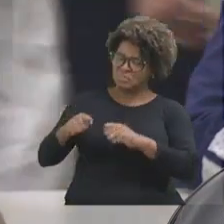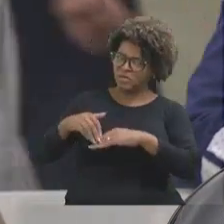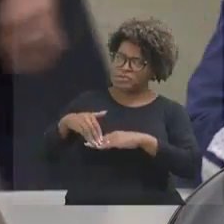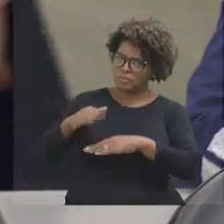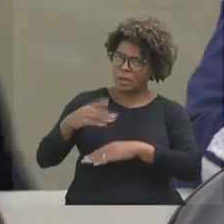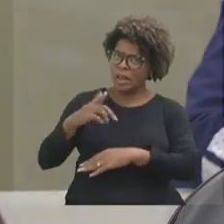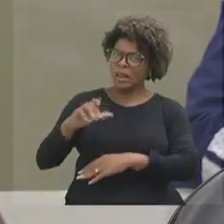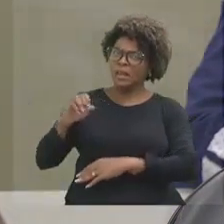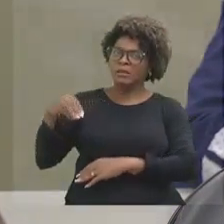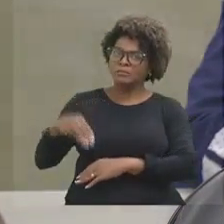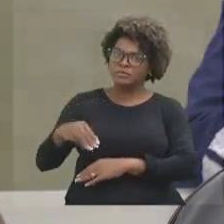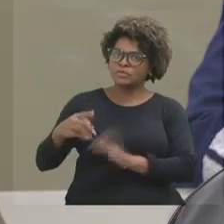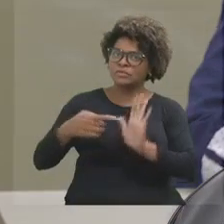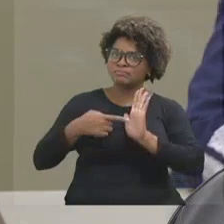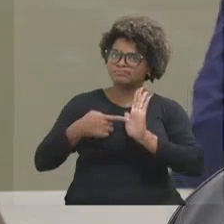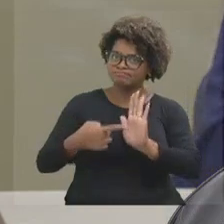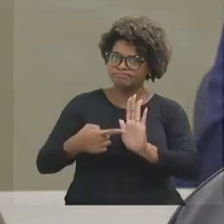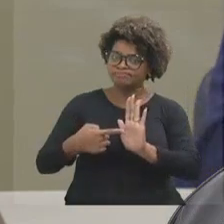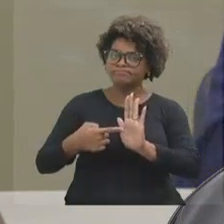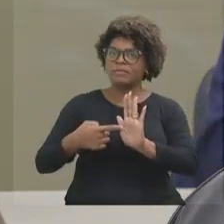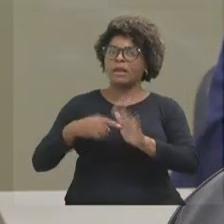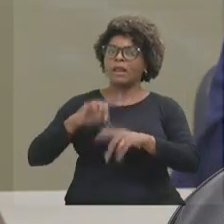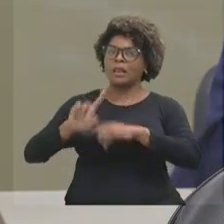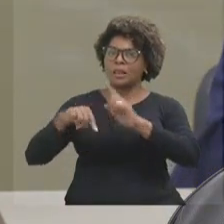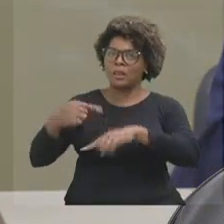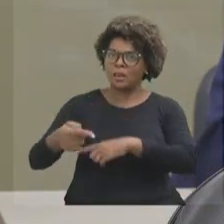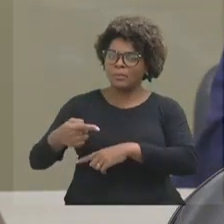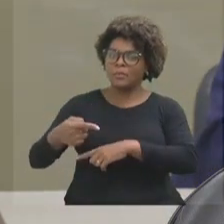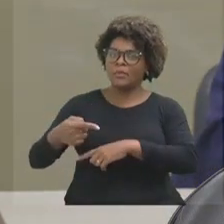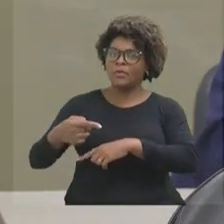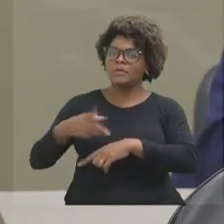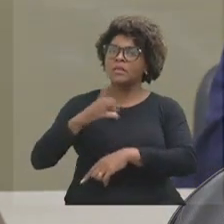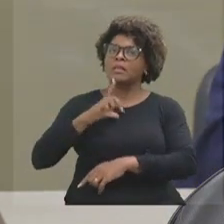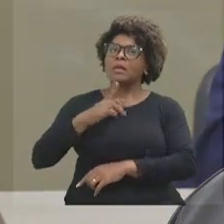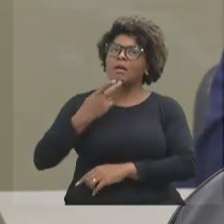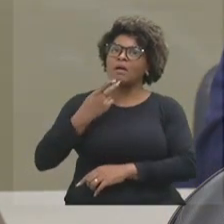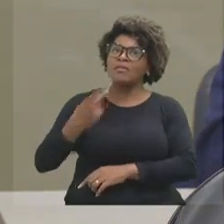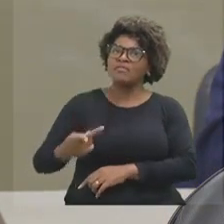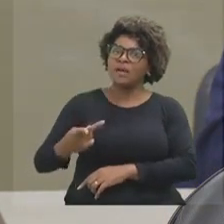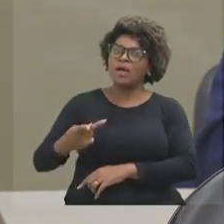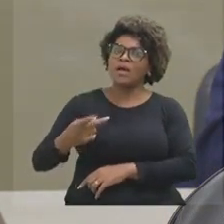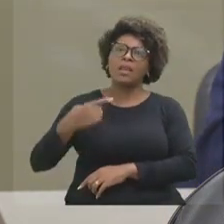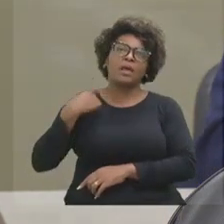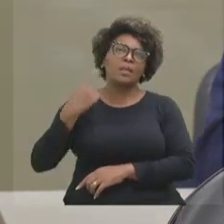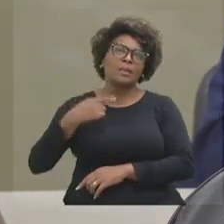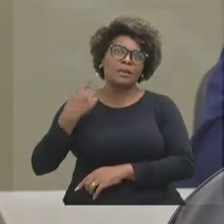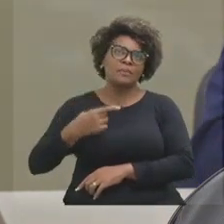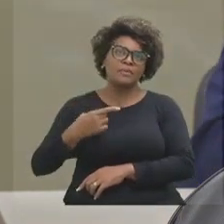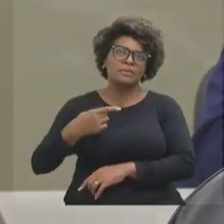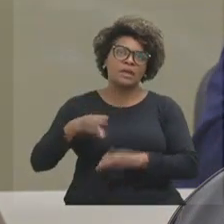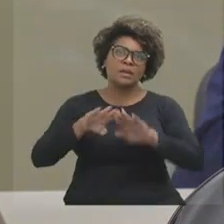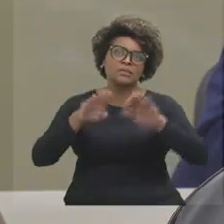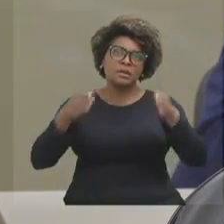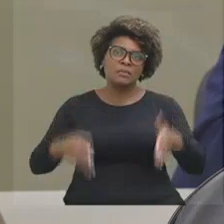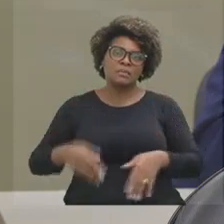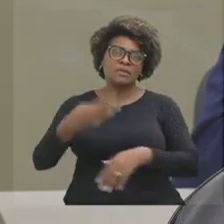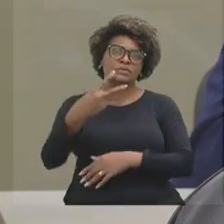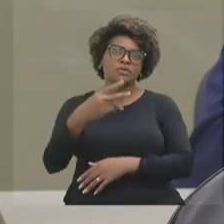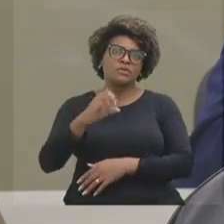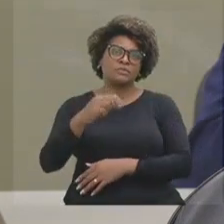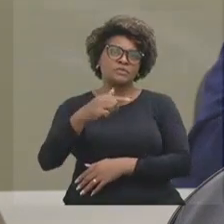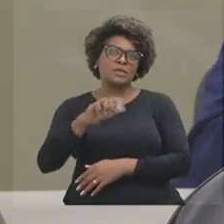sua exposição na sequência será concedida a palavra deputados e aos deputados no termo da deliberação da mesa número